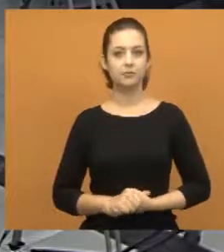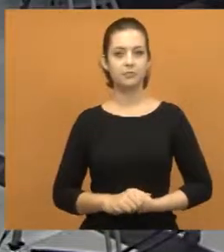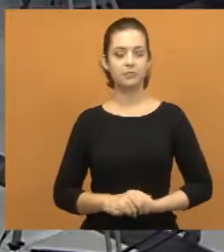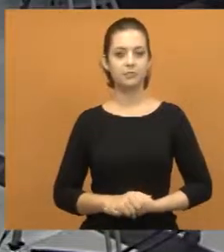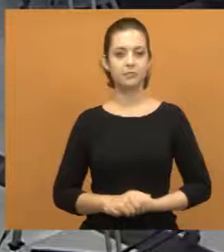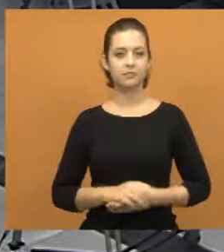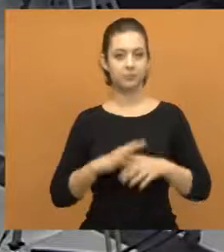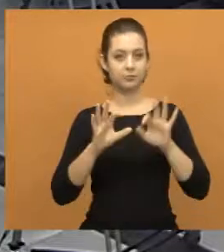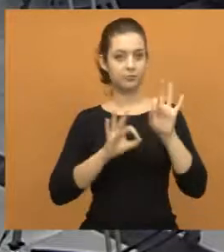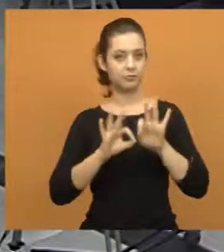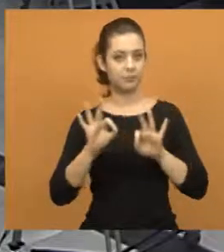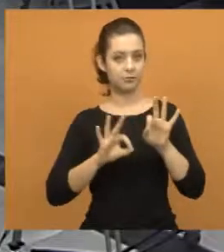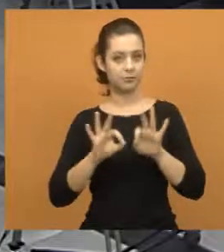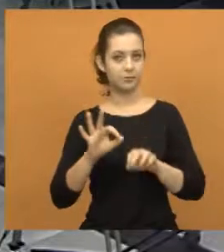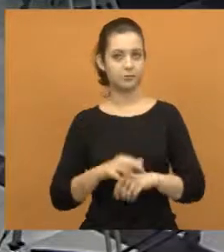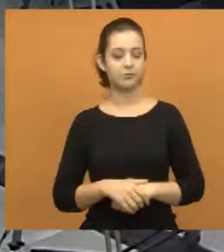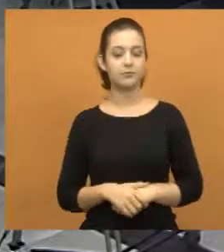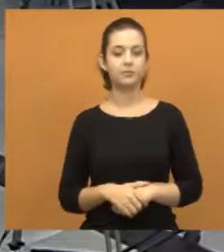Esse projeto,